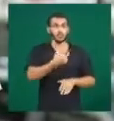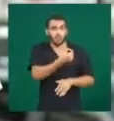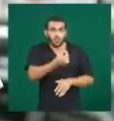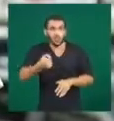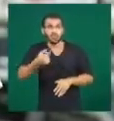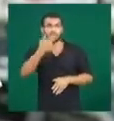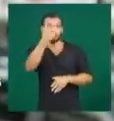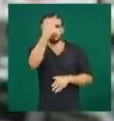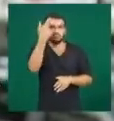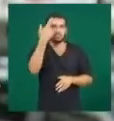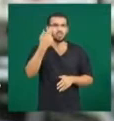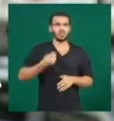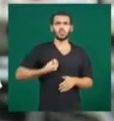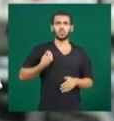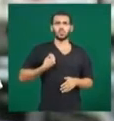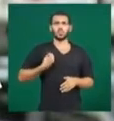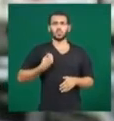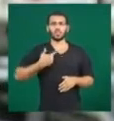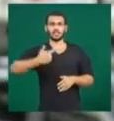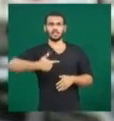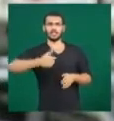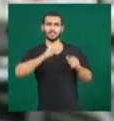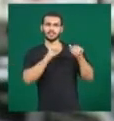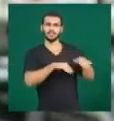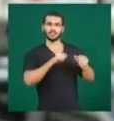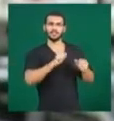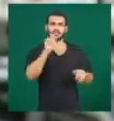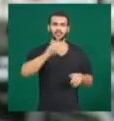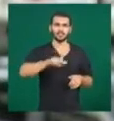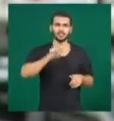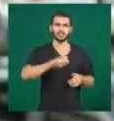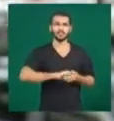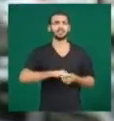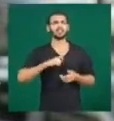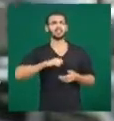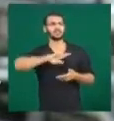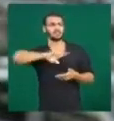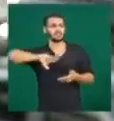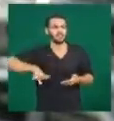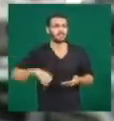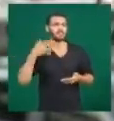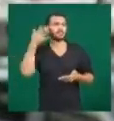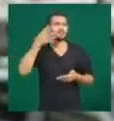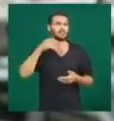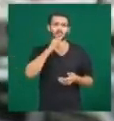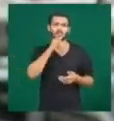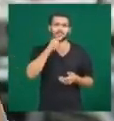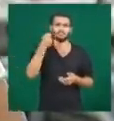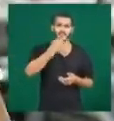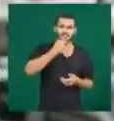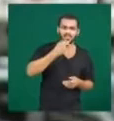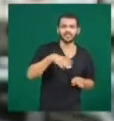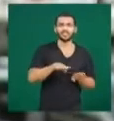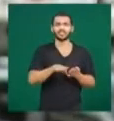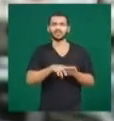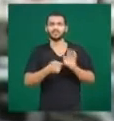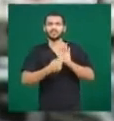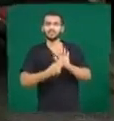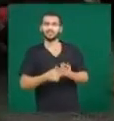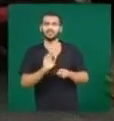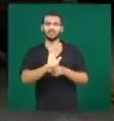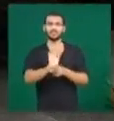edição do Setembro Azul, que trouxe palestrantes de outras instituições e atividades culturais como ciclo de piadas e mostras de